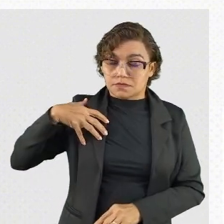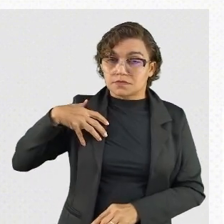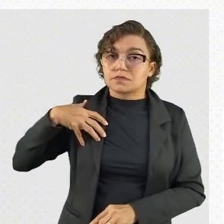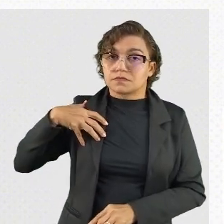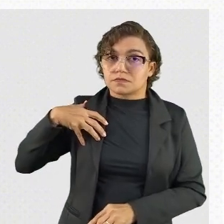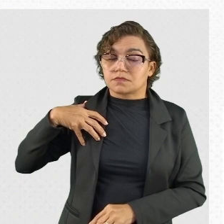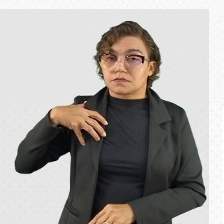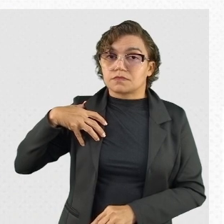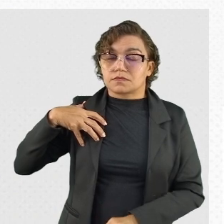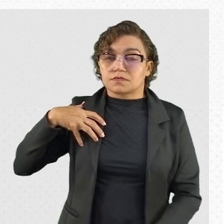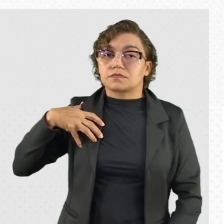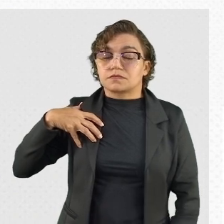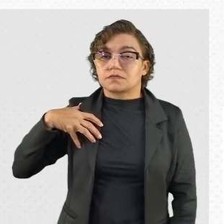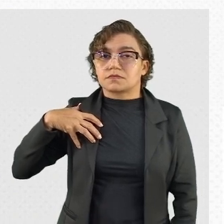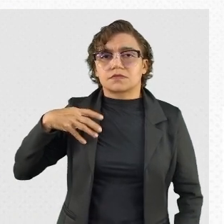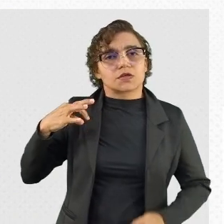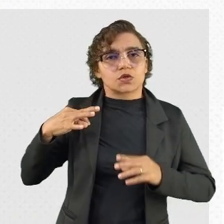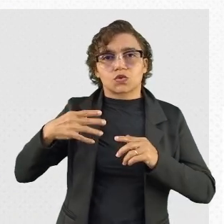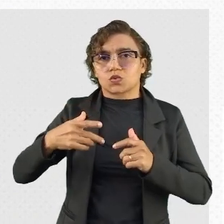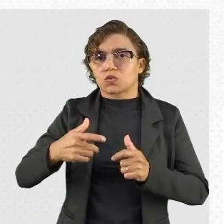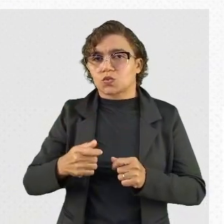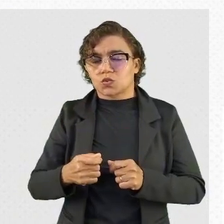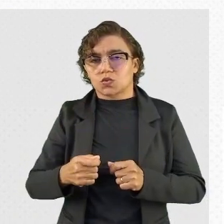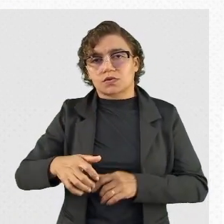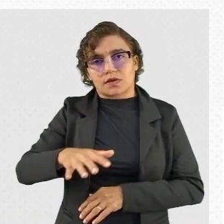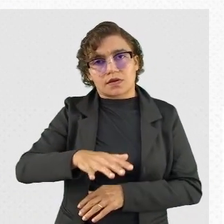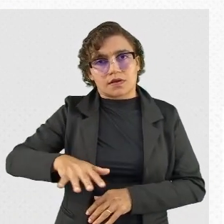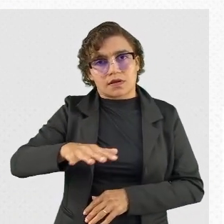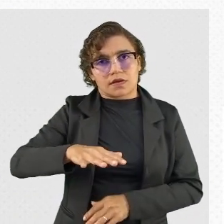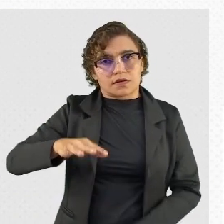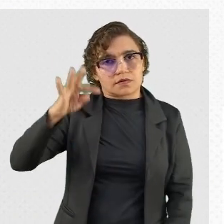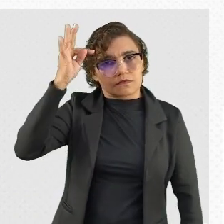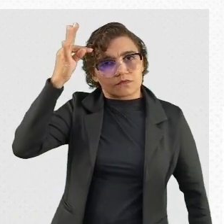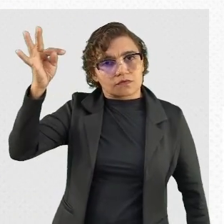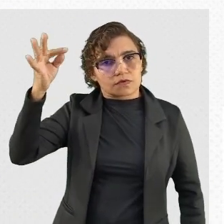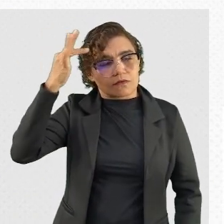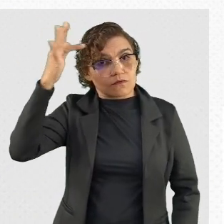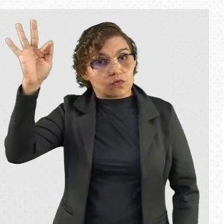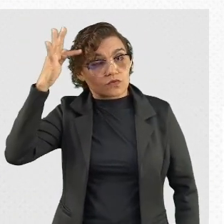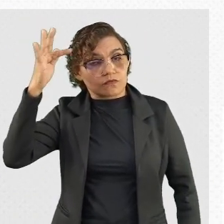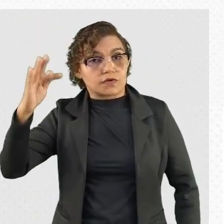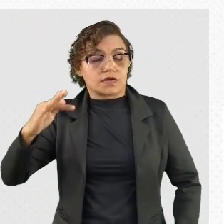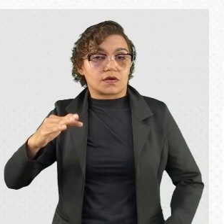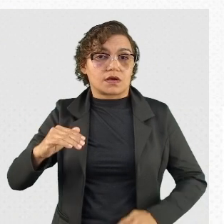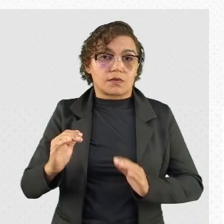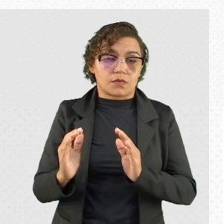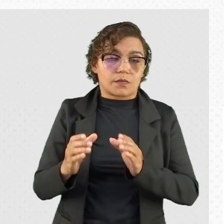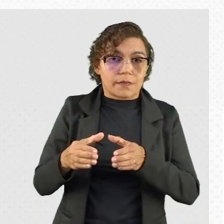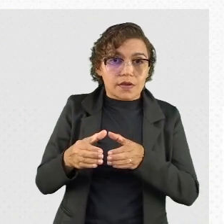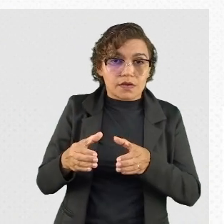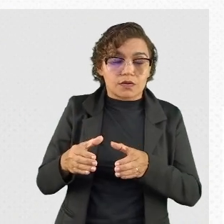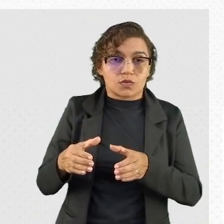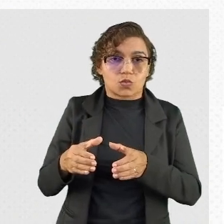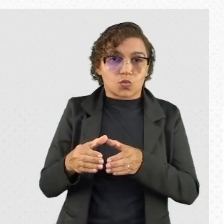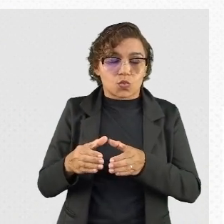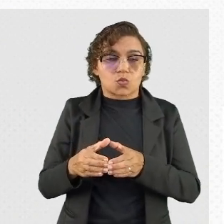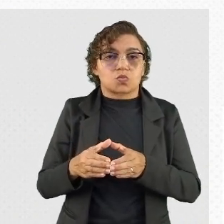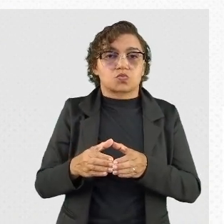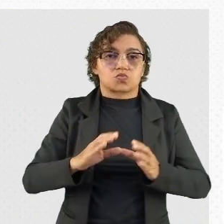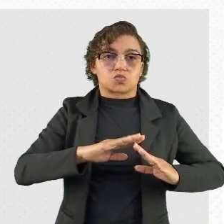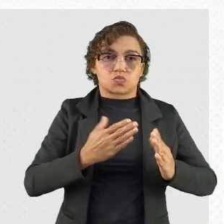ali em toda a configuração da filosofia escolástica, né? Se por um lado o Platão influencia